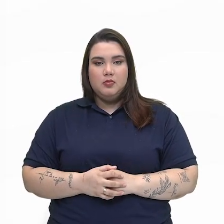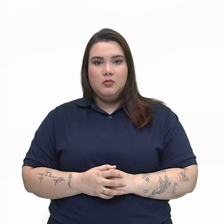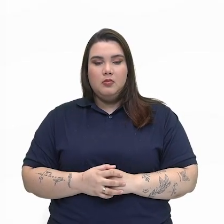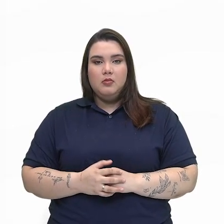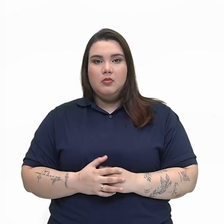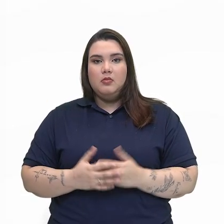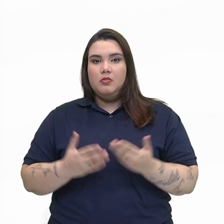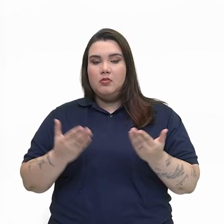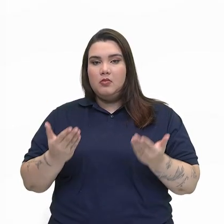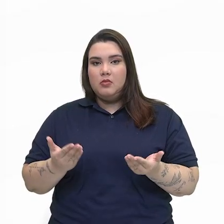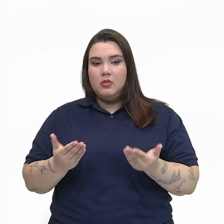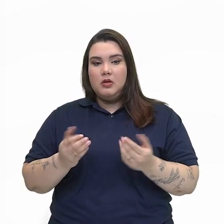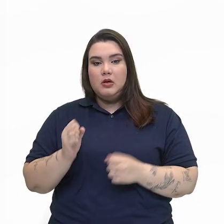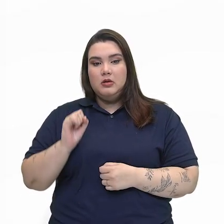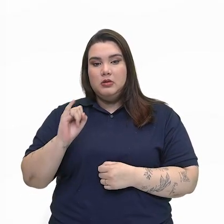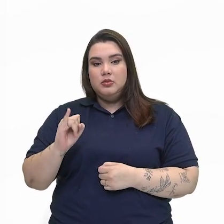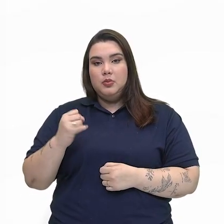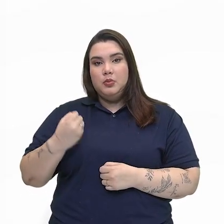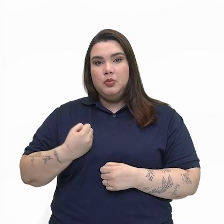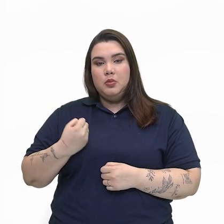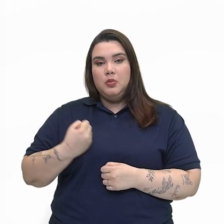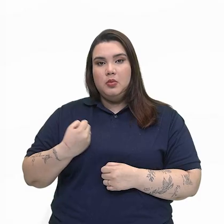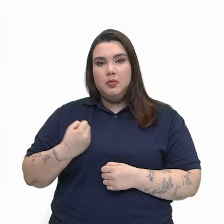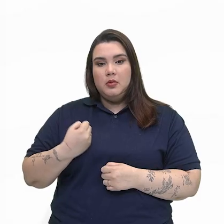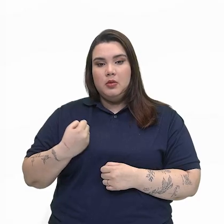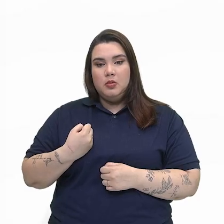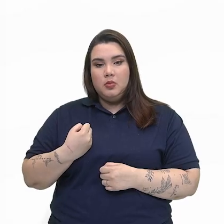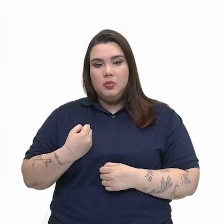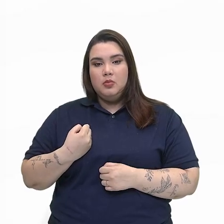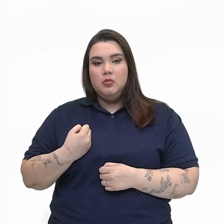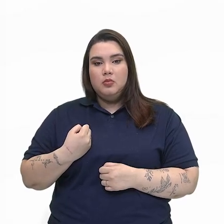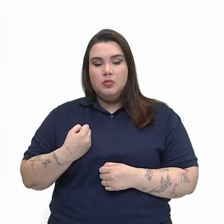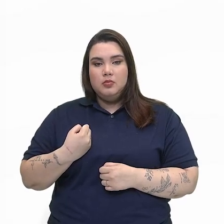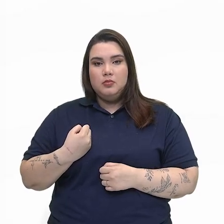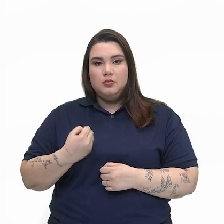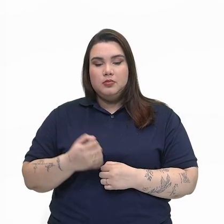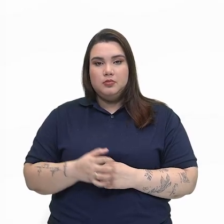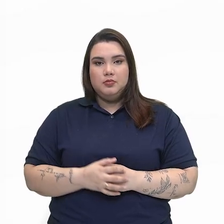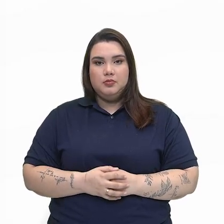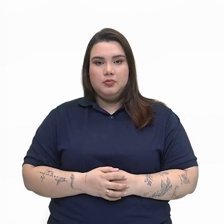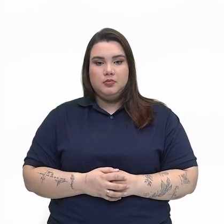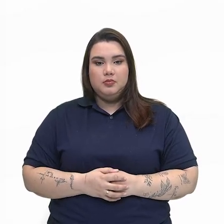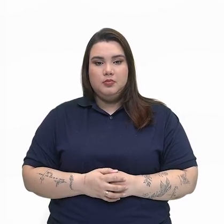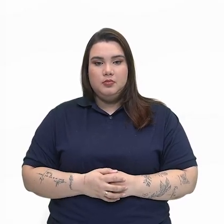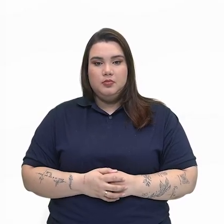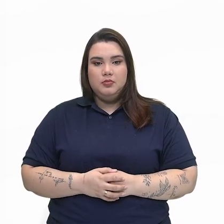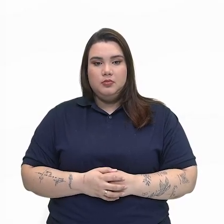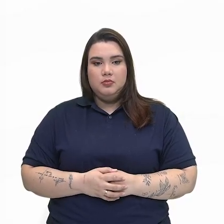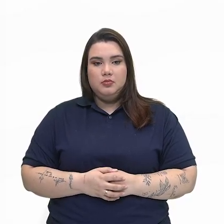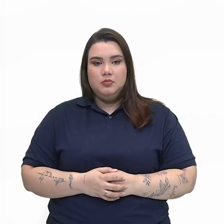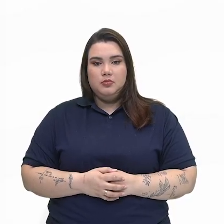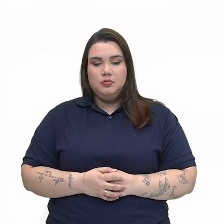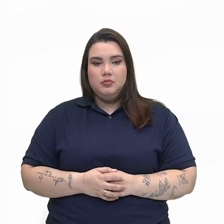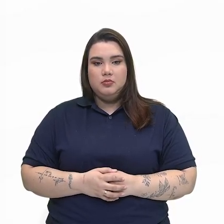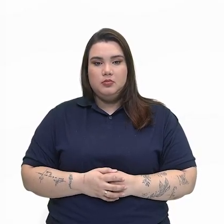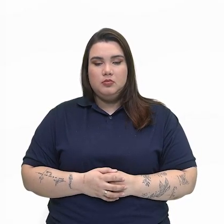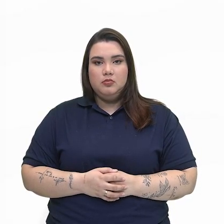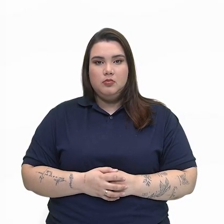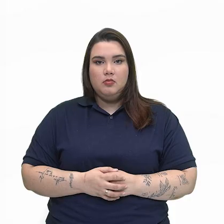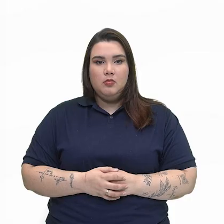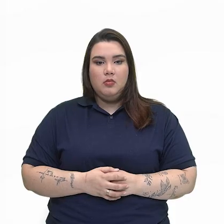nós temos, se o algarismo agora, este aqui é para quando o algarismo